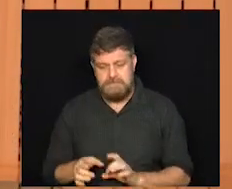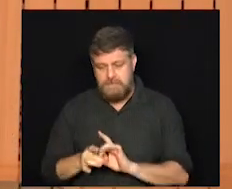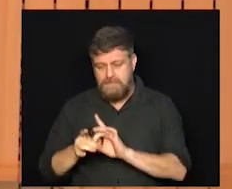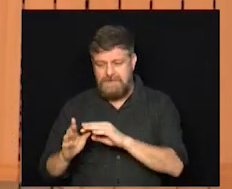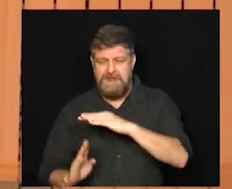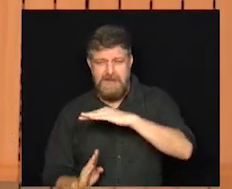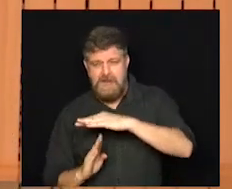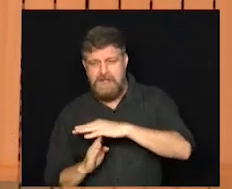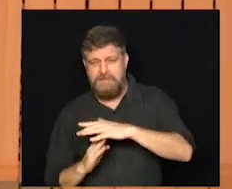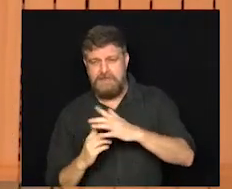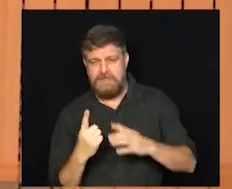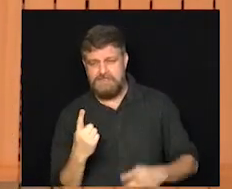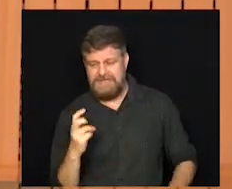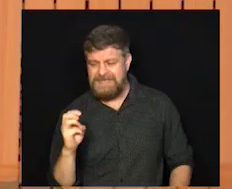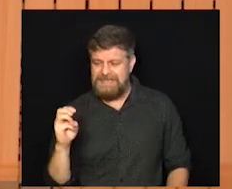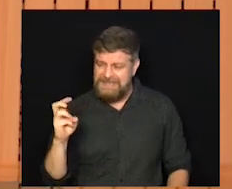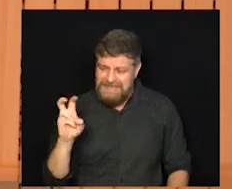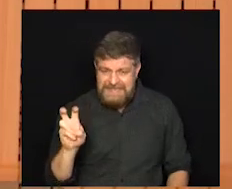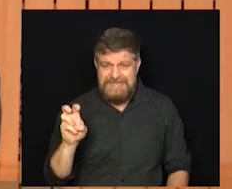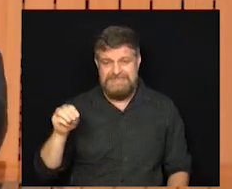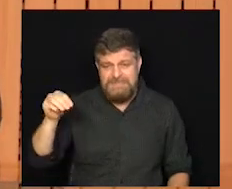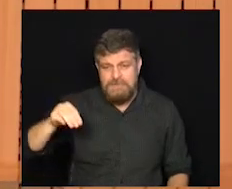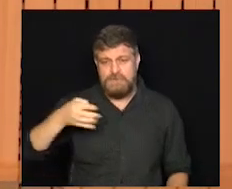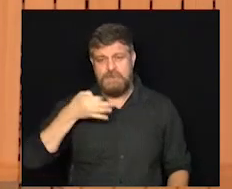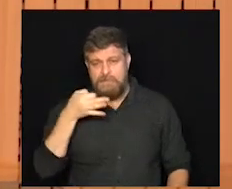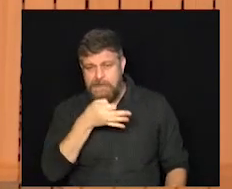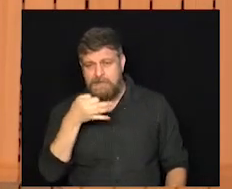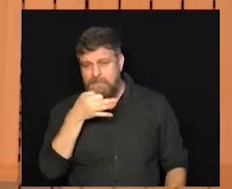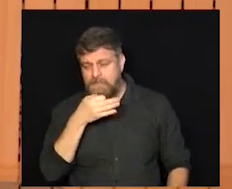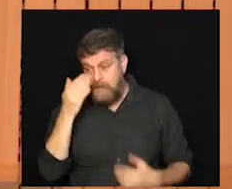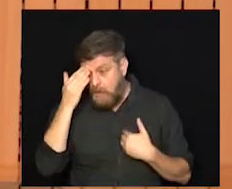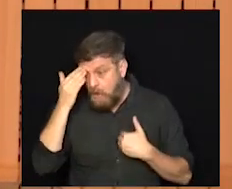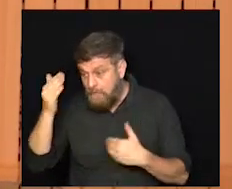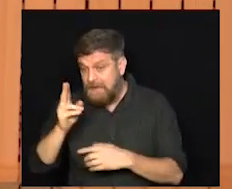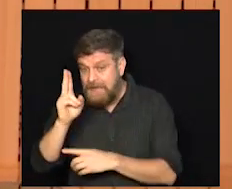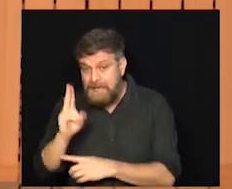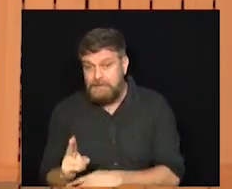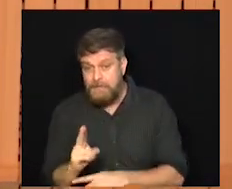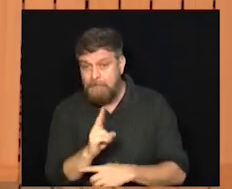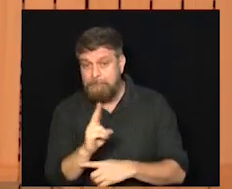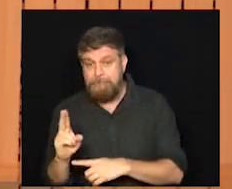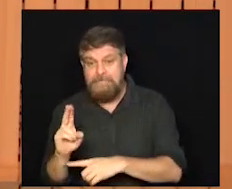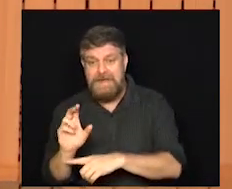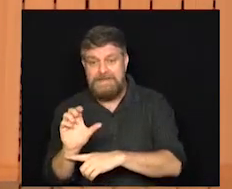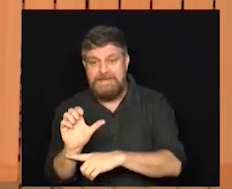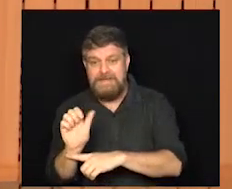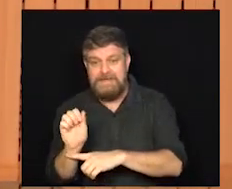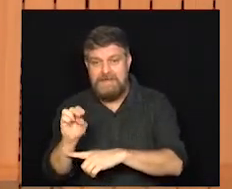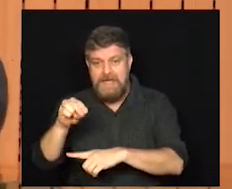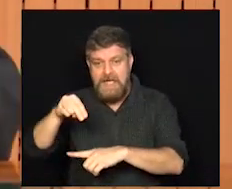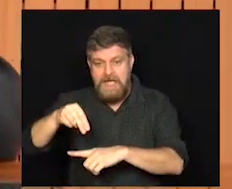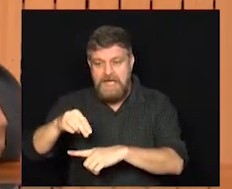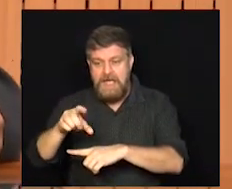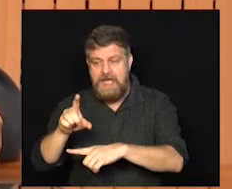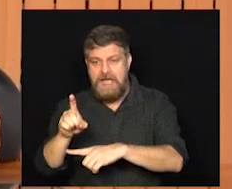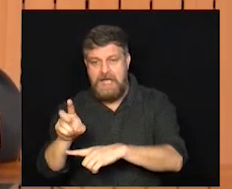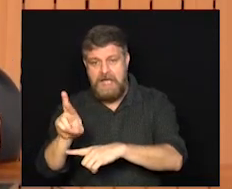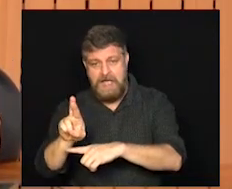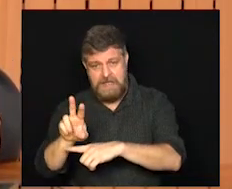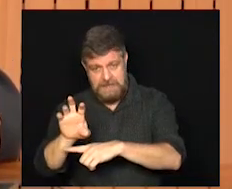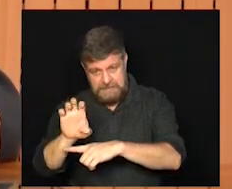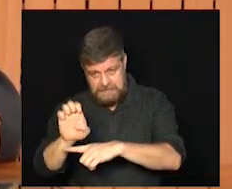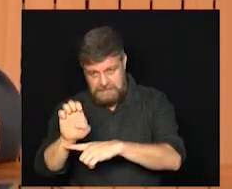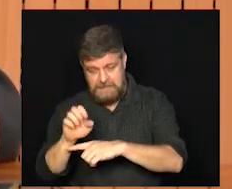20 minutos para o senhor fazer a sua apresentação. Muito obrigado pela presença, muito obrigado por aceitar o nosso convite. Boa